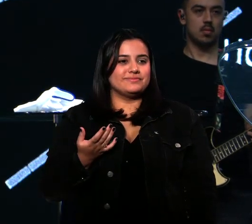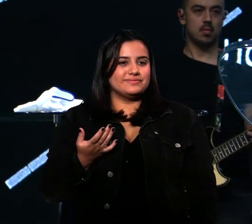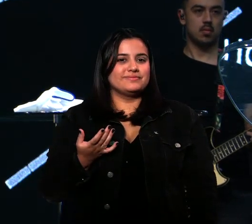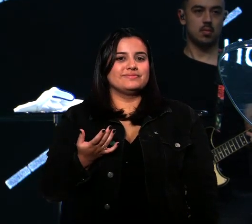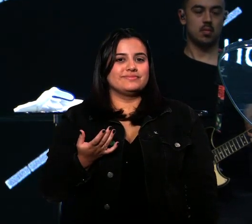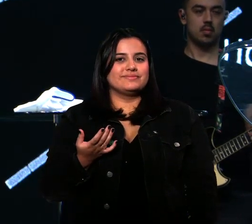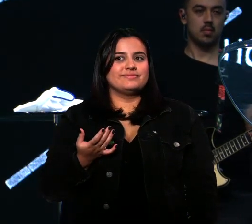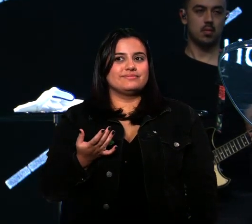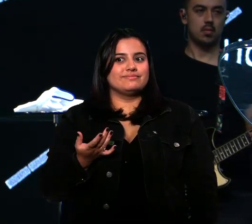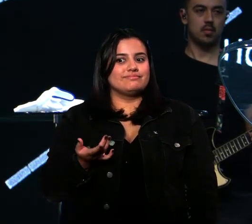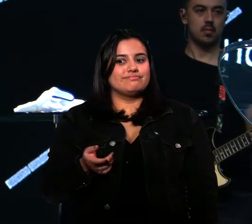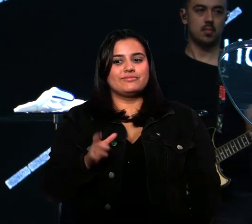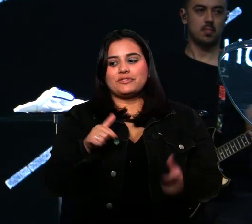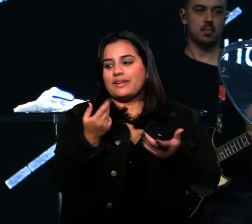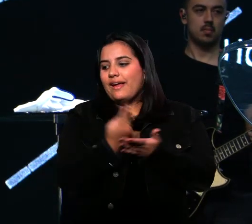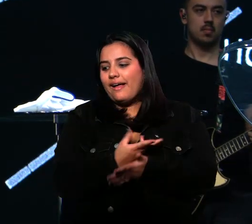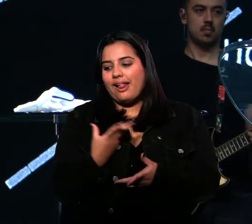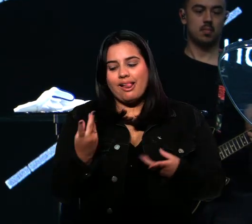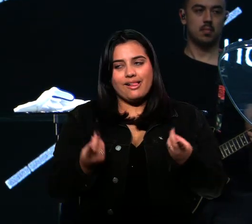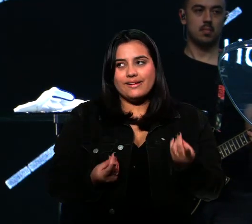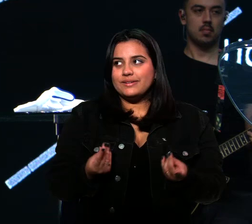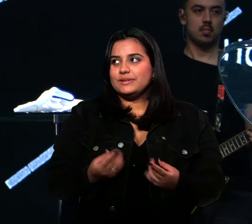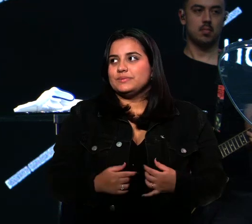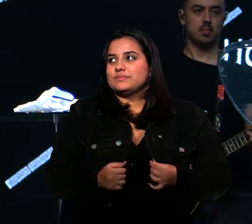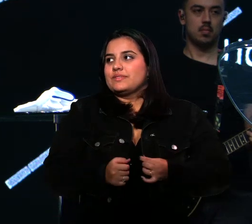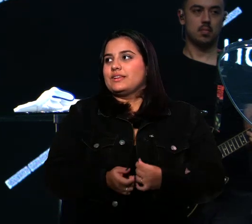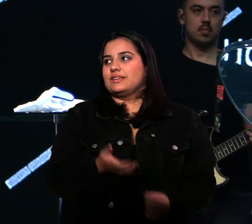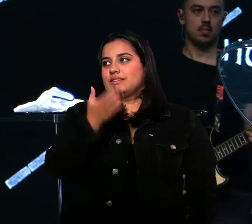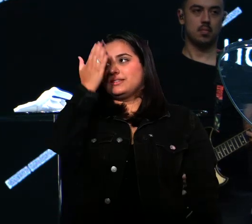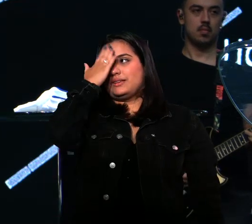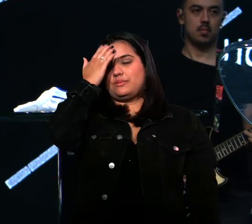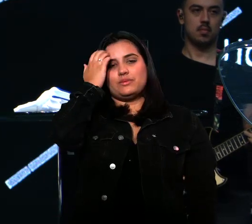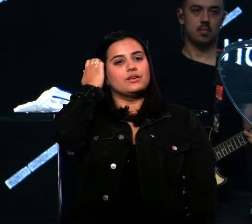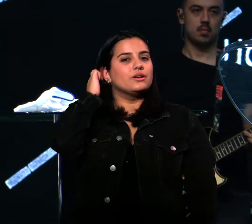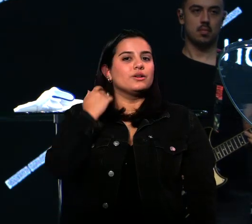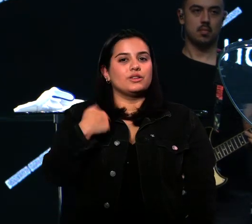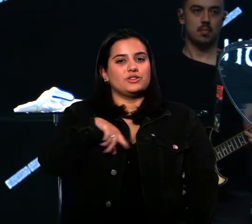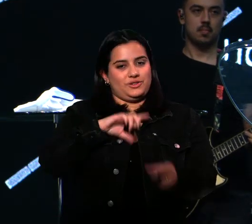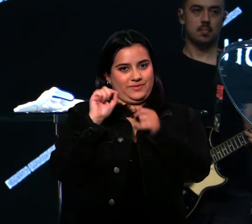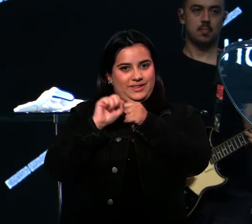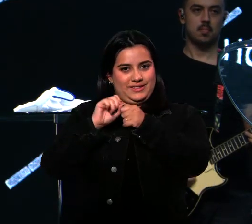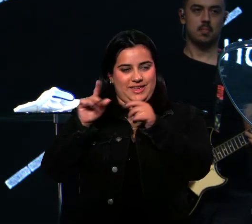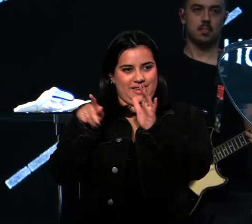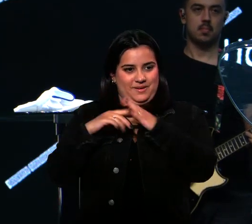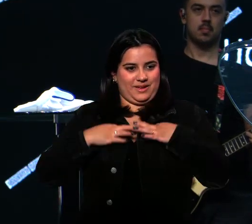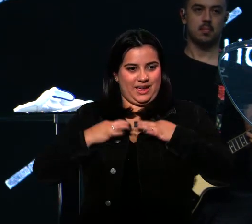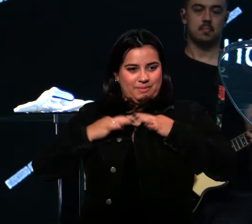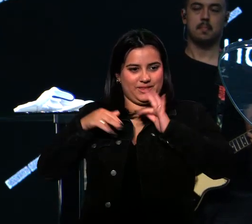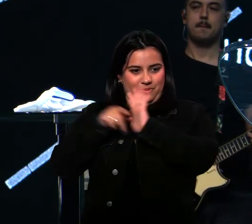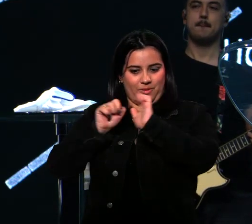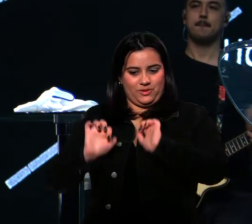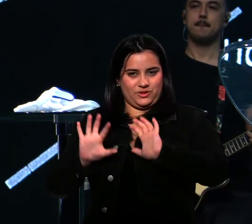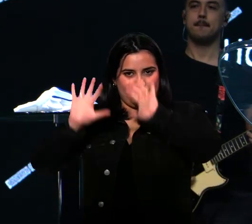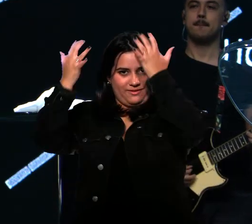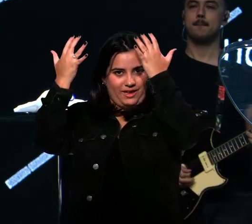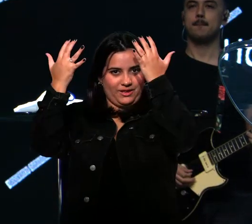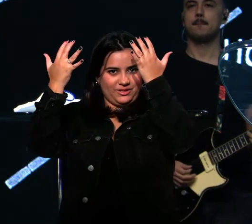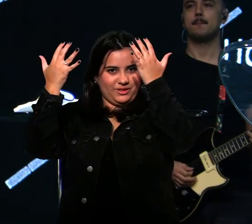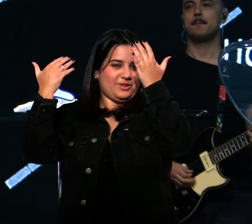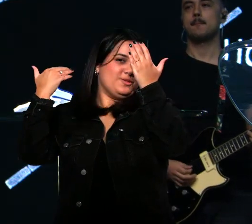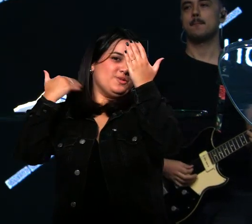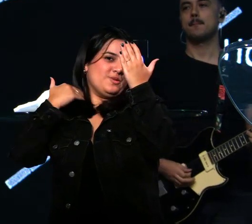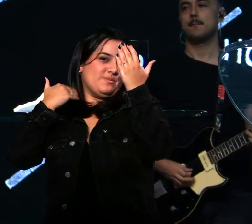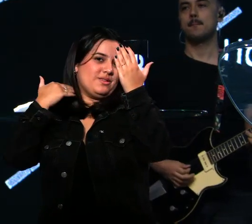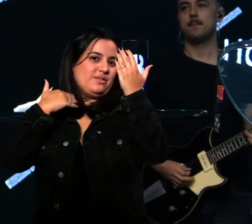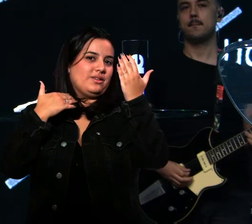No lugar errado, na hora errada, tudo bem. E sabe, quando a gente fazia as camisetas de eventos, ele já avisava. E nas fotos, todo mundo